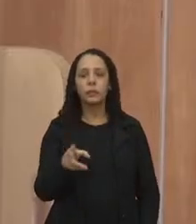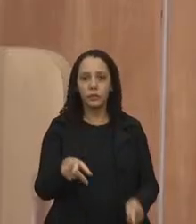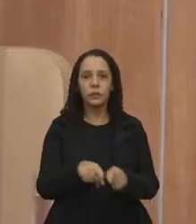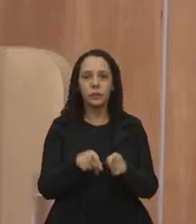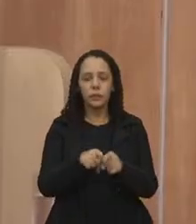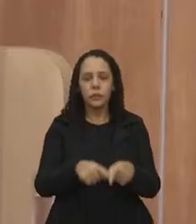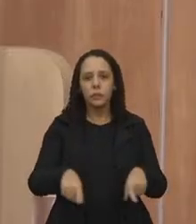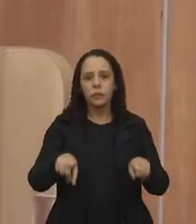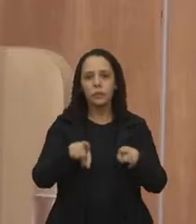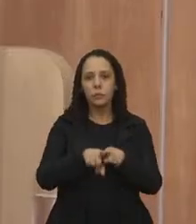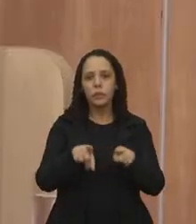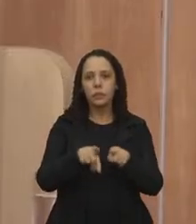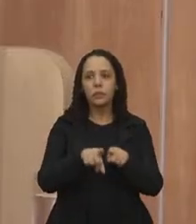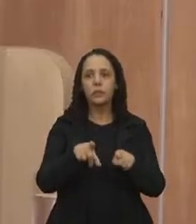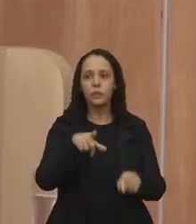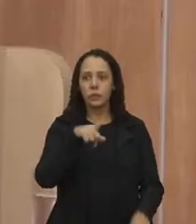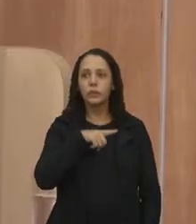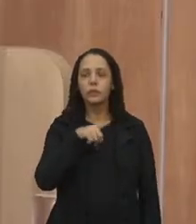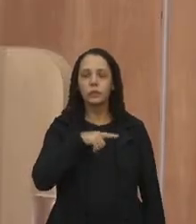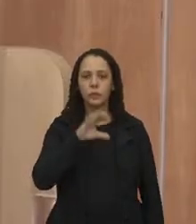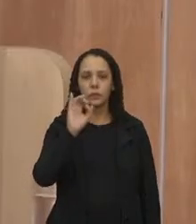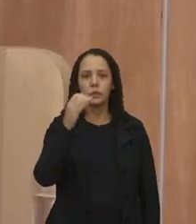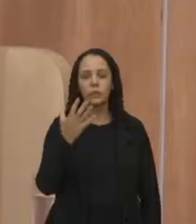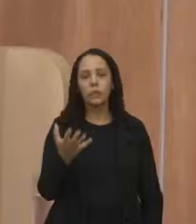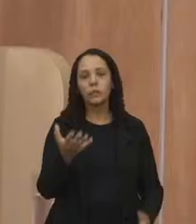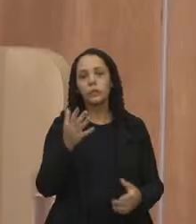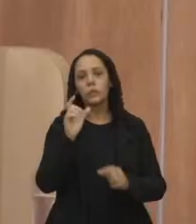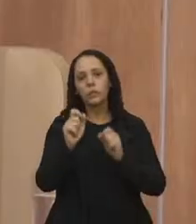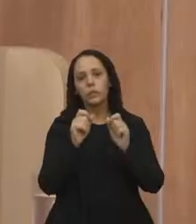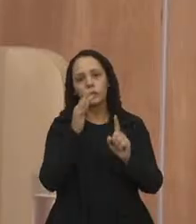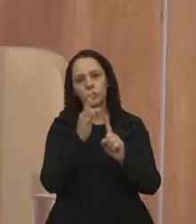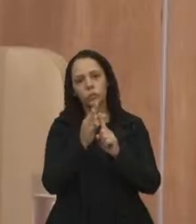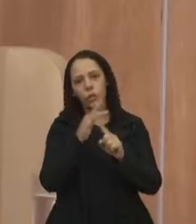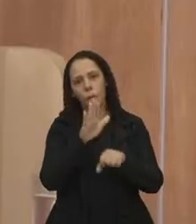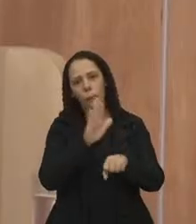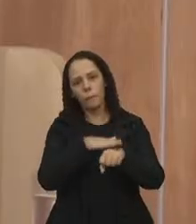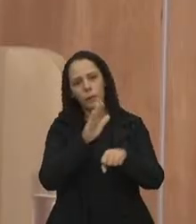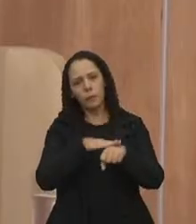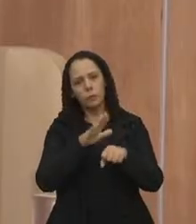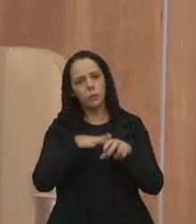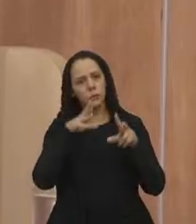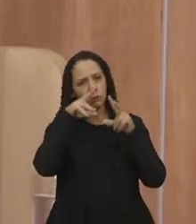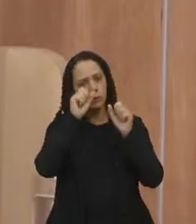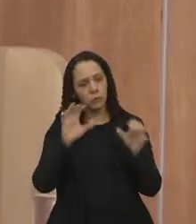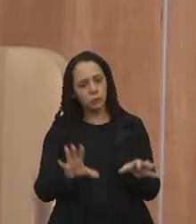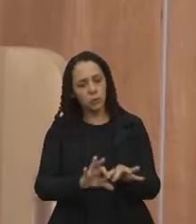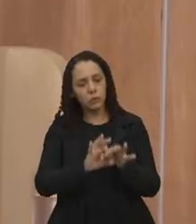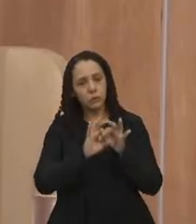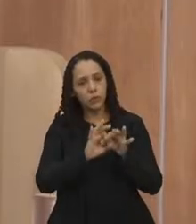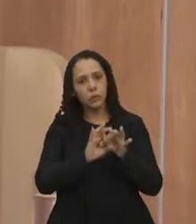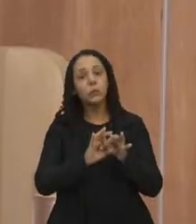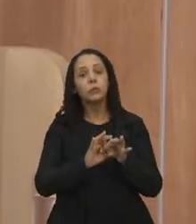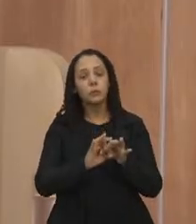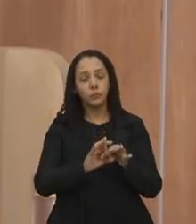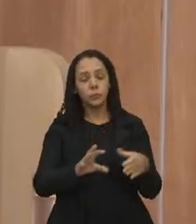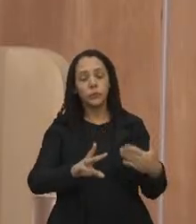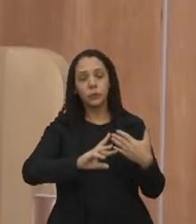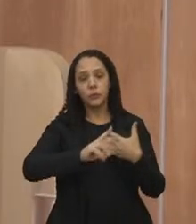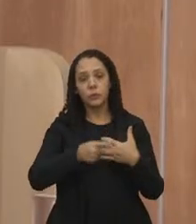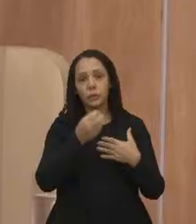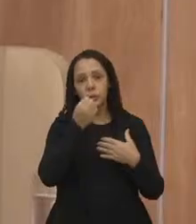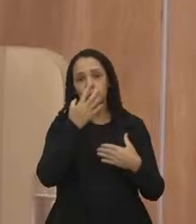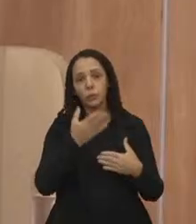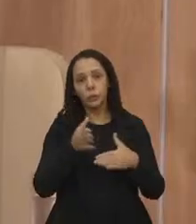que têm ocorrido, a gente quer que o Instituto crie cada vez mais raízes, mais vínculos e mais resultados no engrandecimento